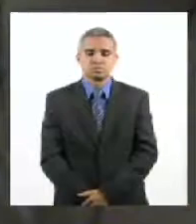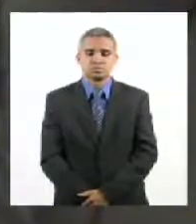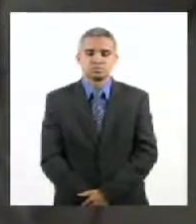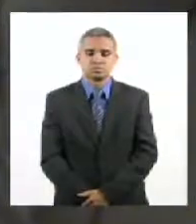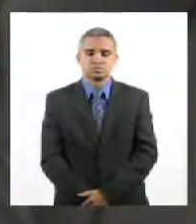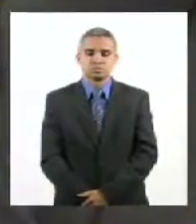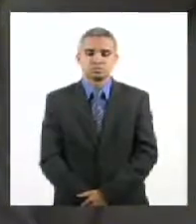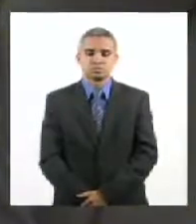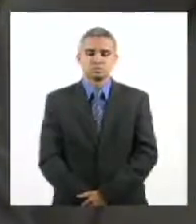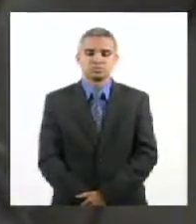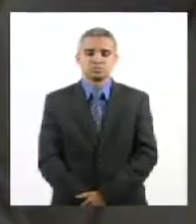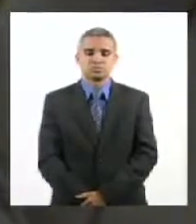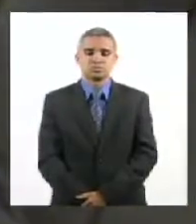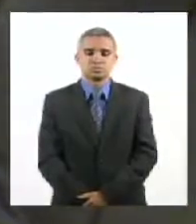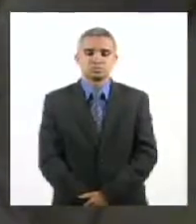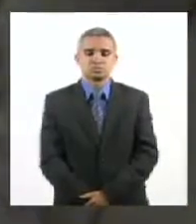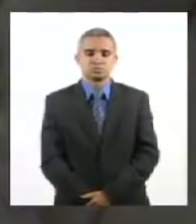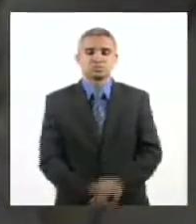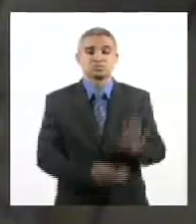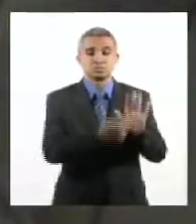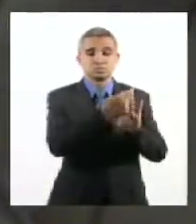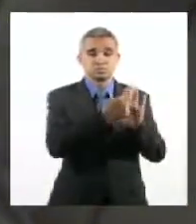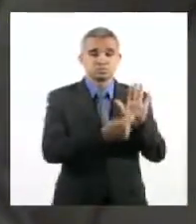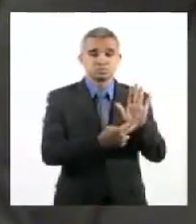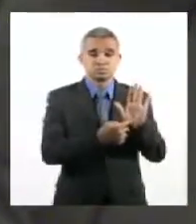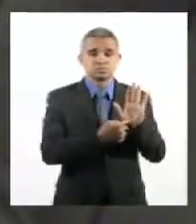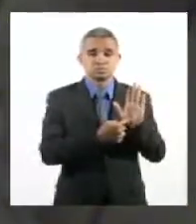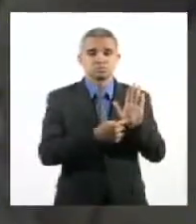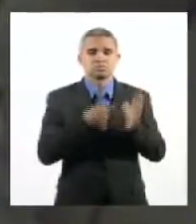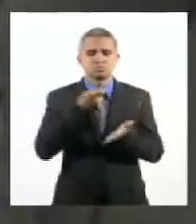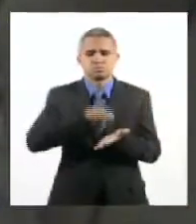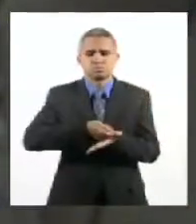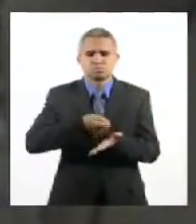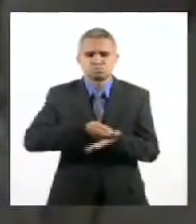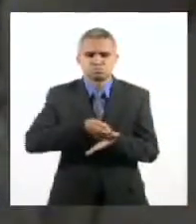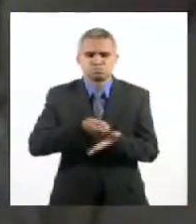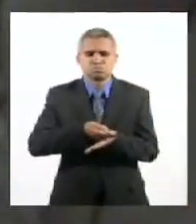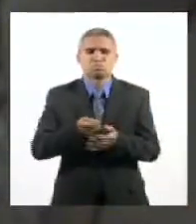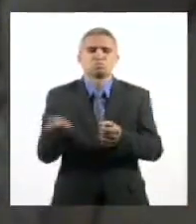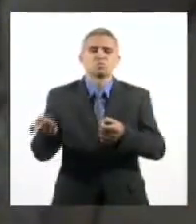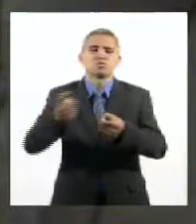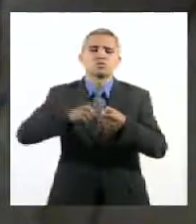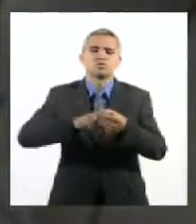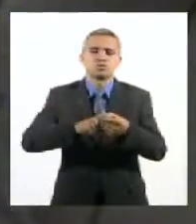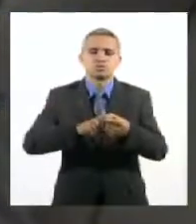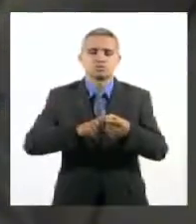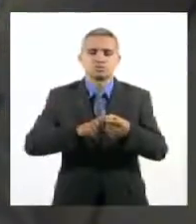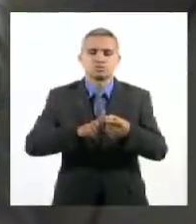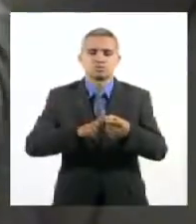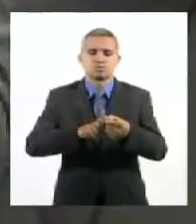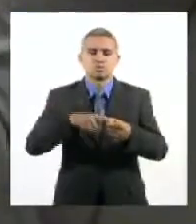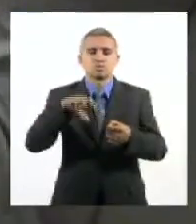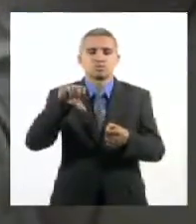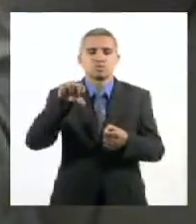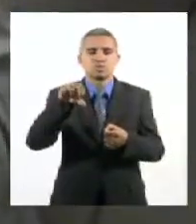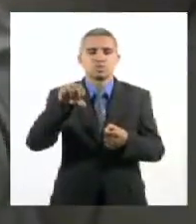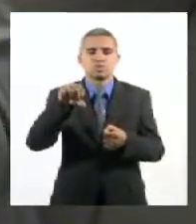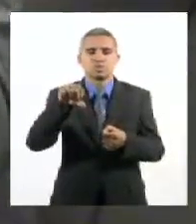que está exigindo a devolução de